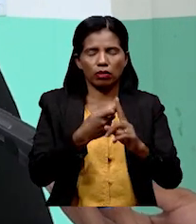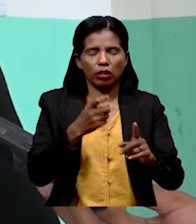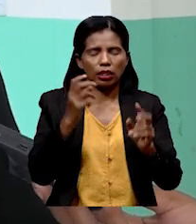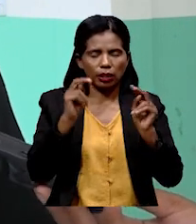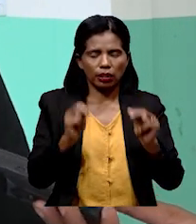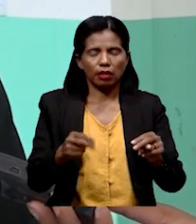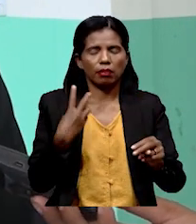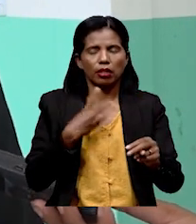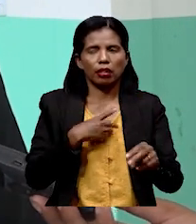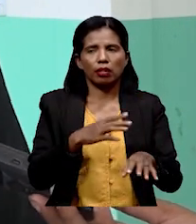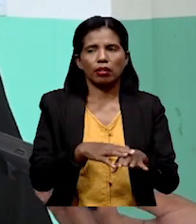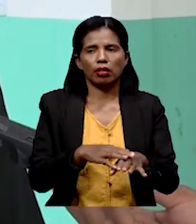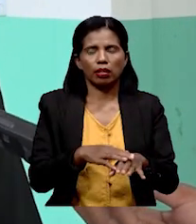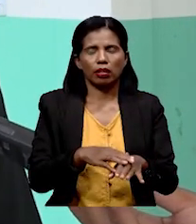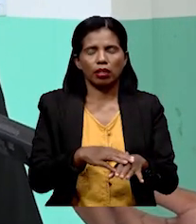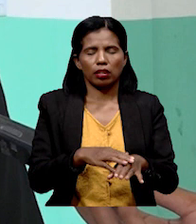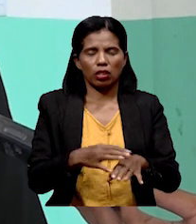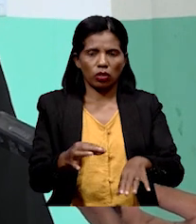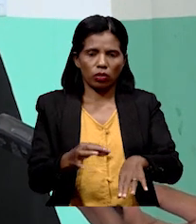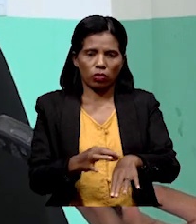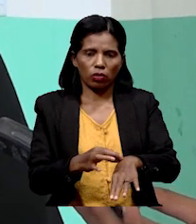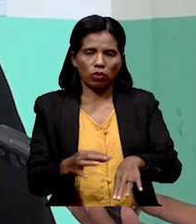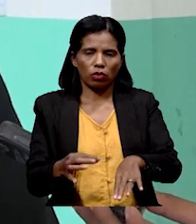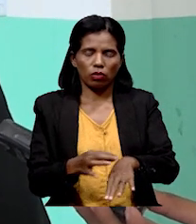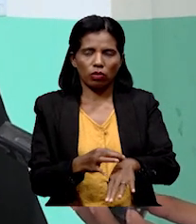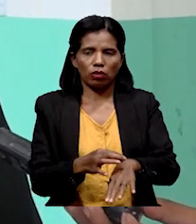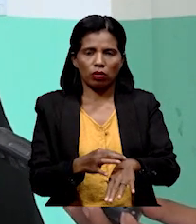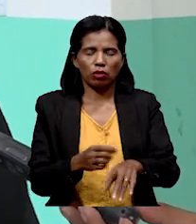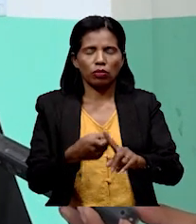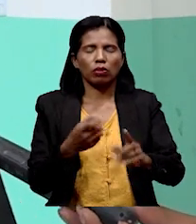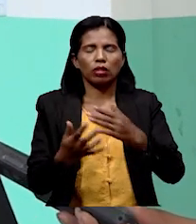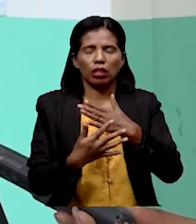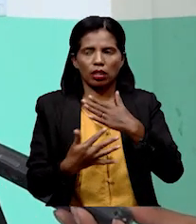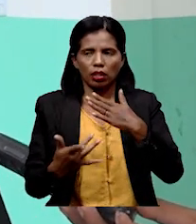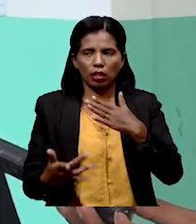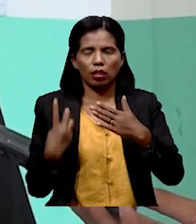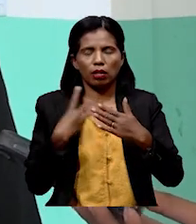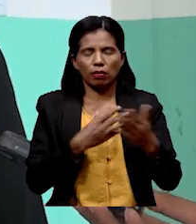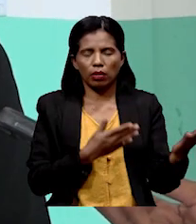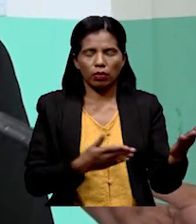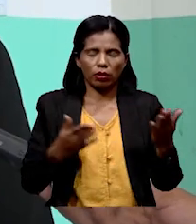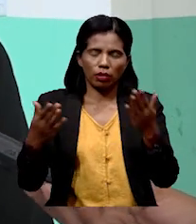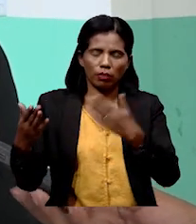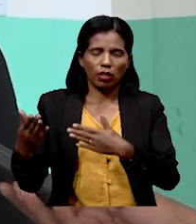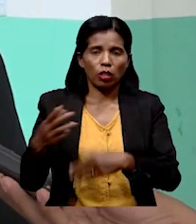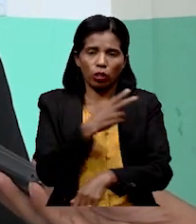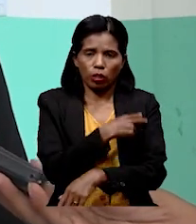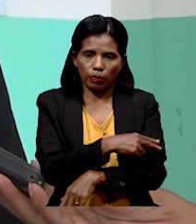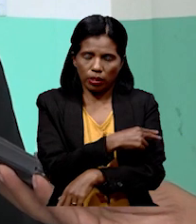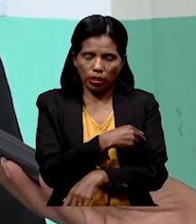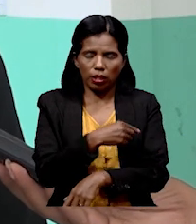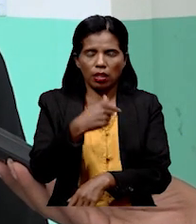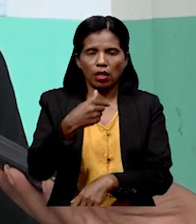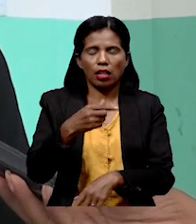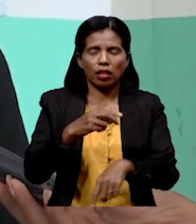precisa, mas cansa, por exemplo, a soro, a nessa, a caric por si a rang, e tem que ser transfer ba angeve, e ane a mi por